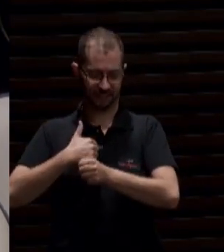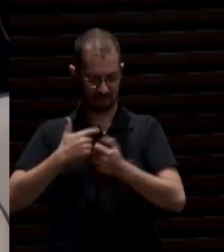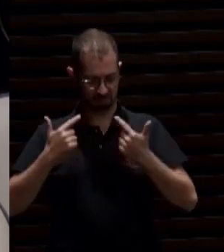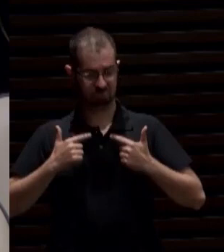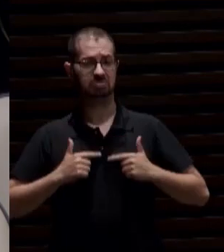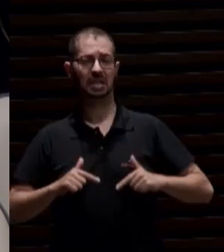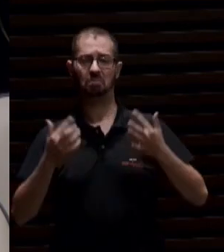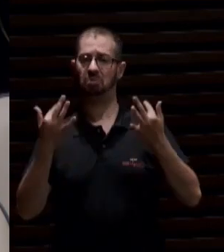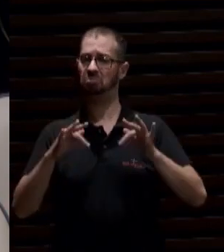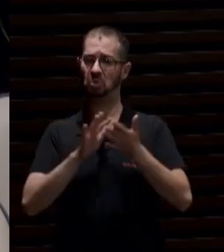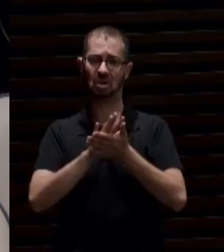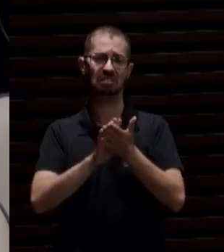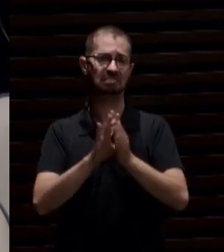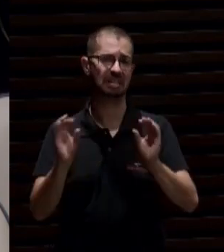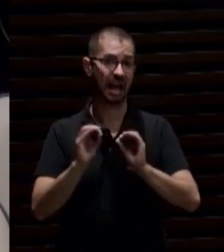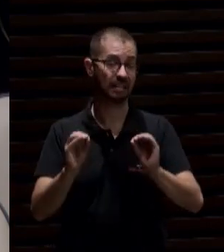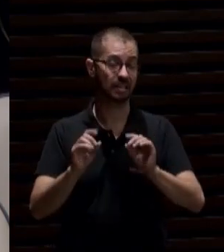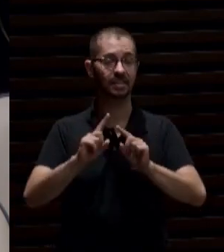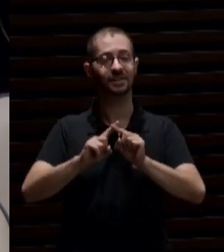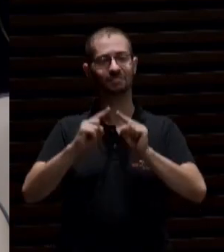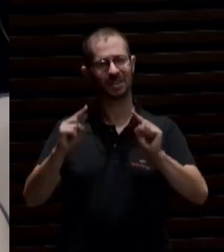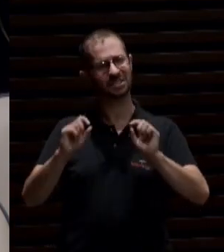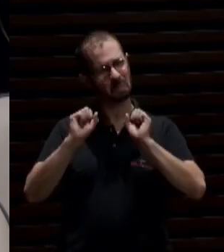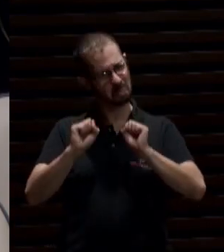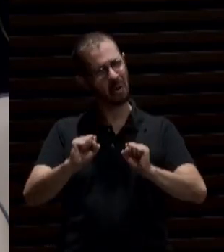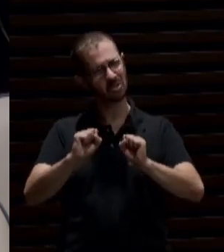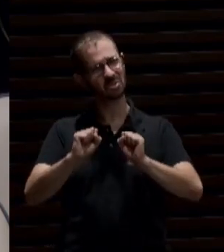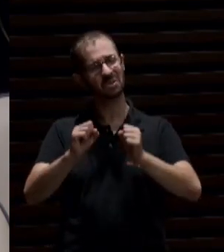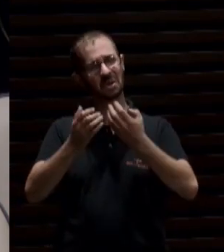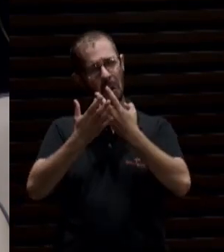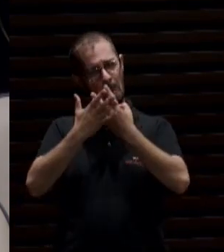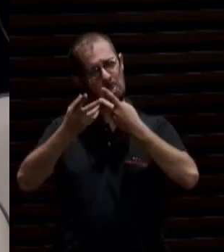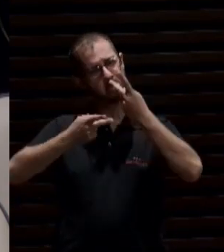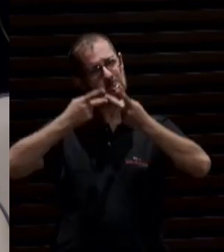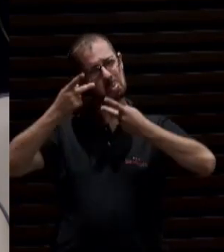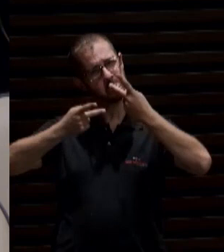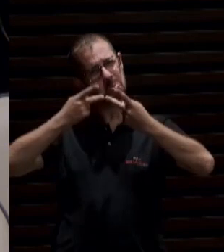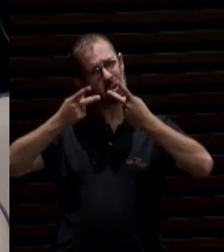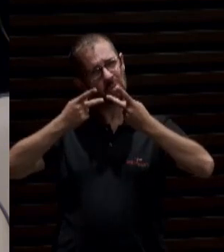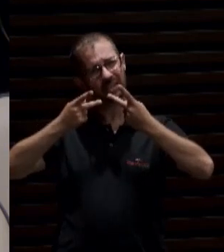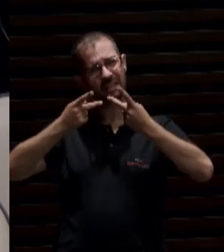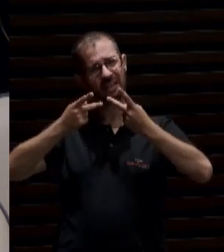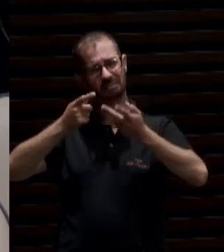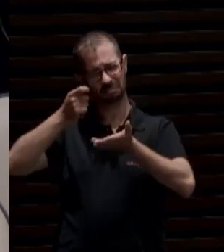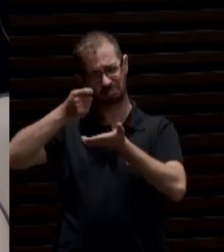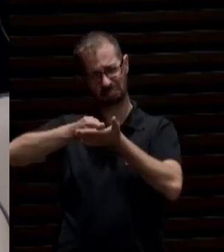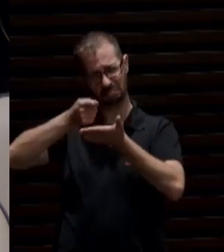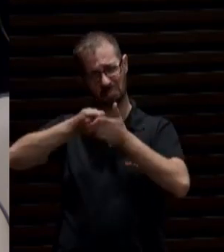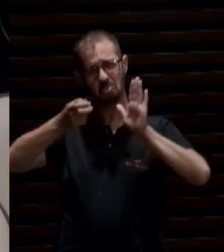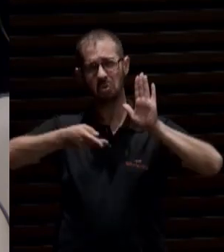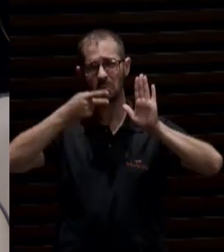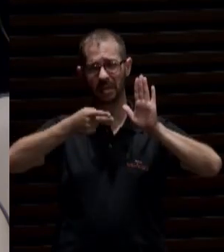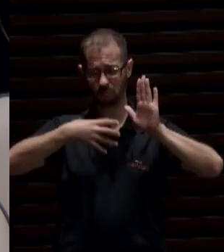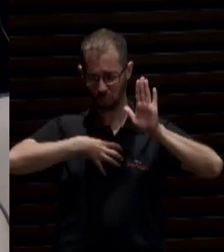uma coisa que eu posso prometer para vocês, com todas as forças da minha alma, é que de alguma forma que eu não sei